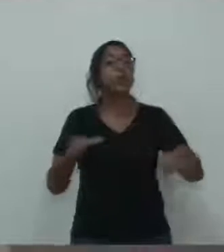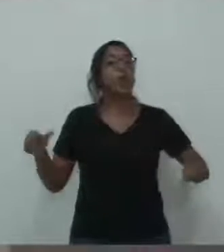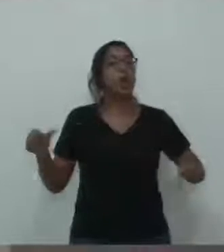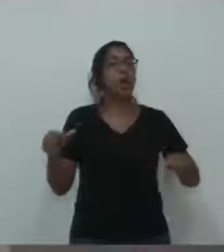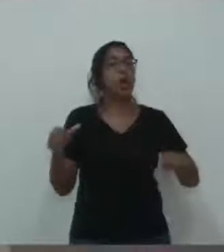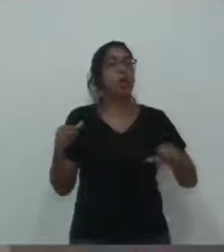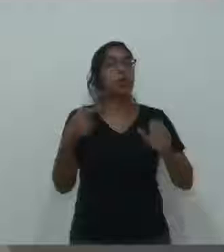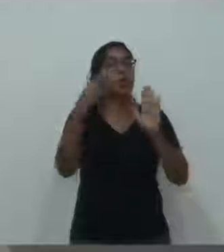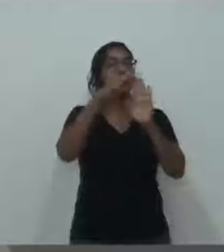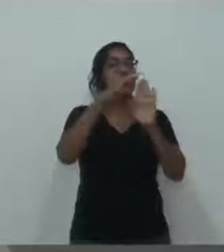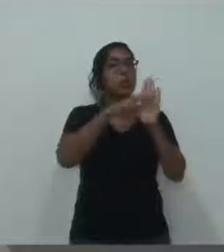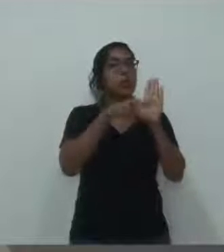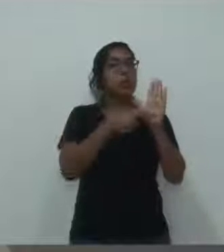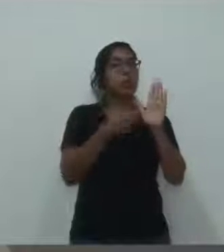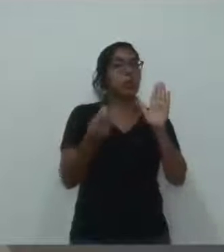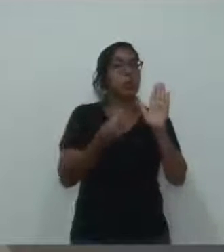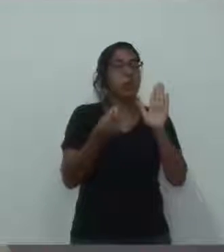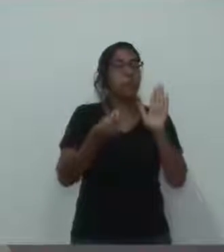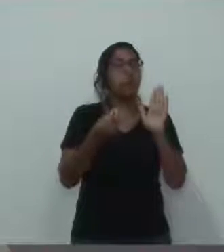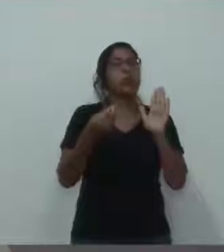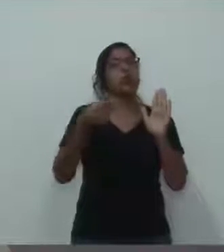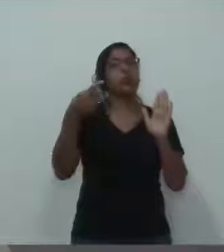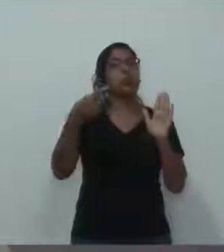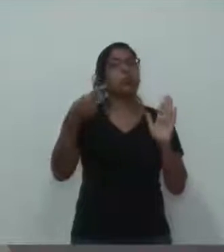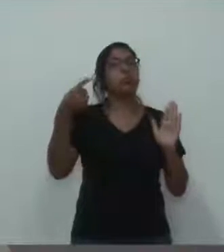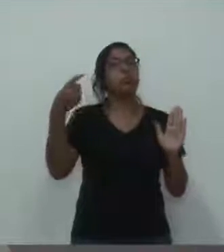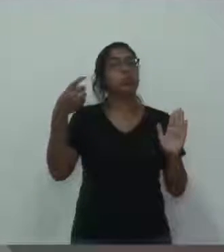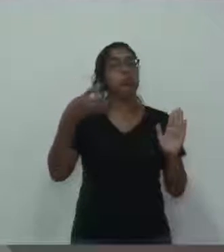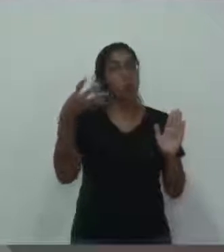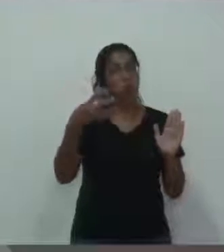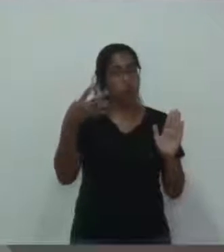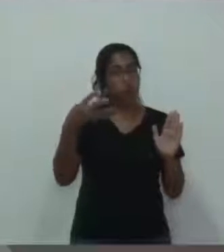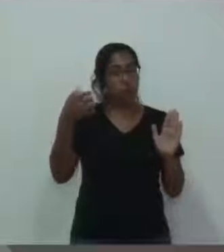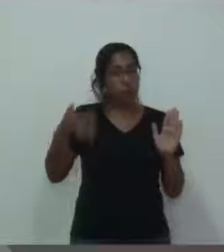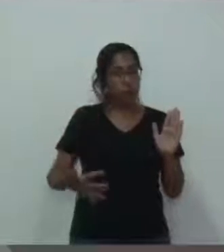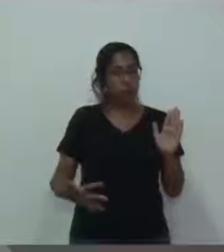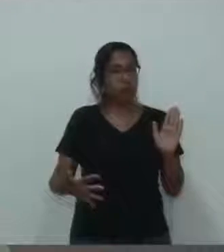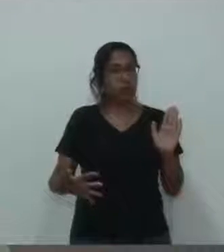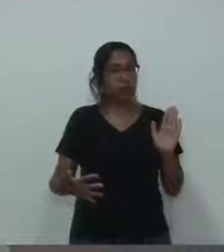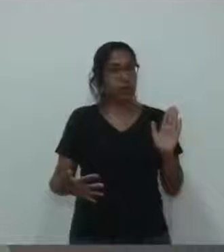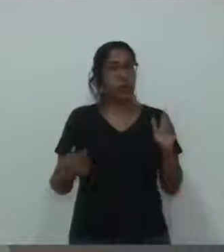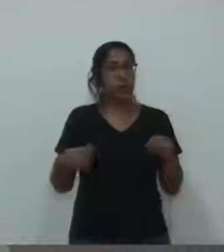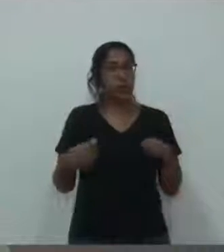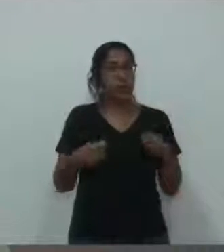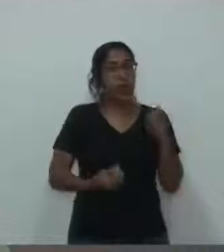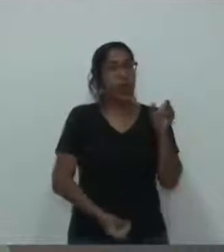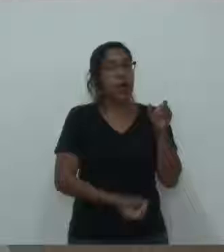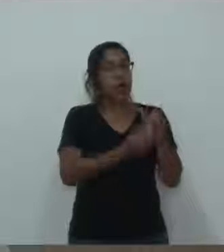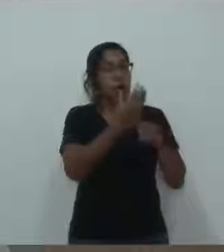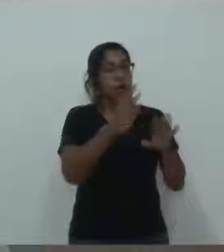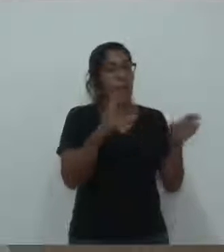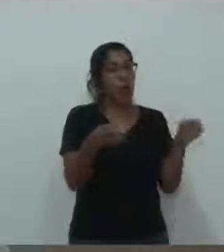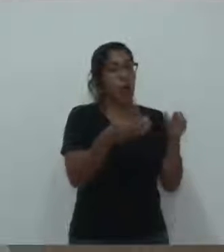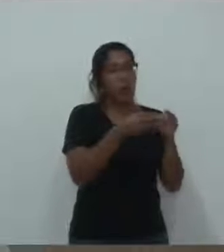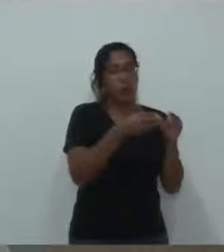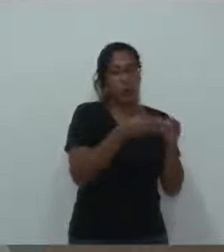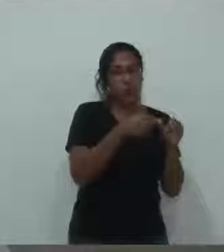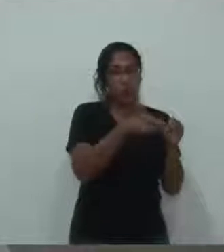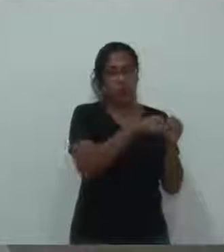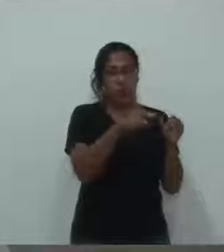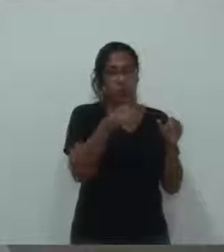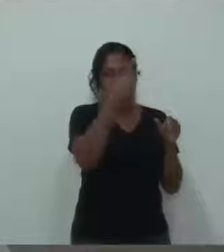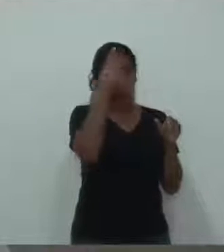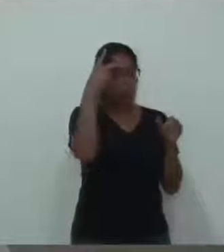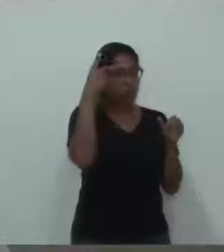diretrizes. Tem diversos incisos, o inciso 4º diz o seguinte: criação de comissão representada por corpo técnico